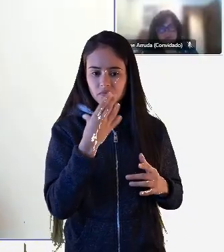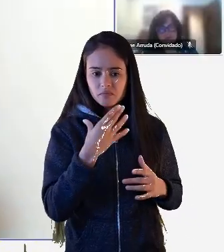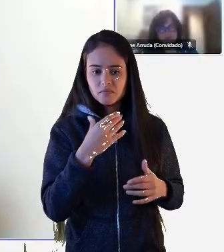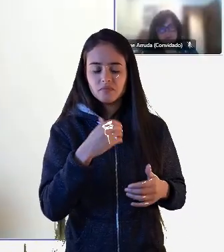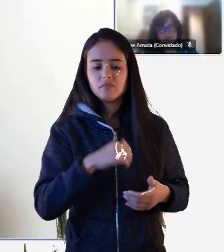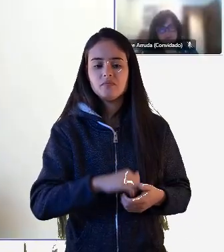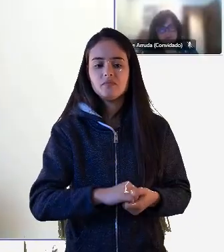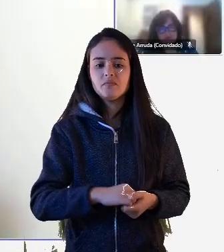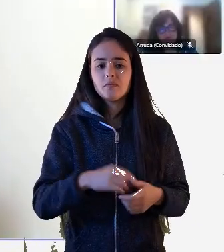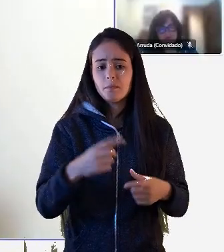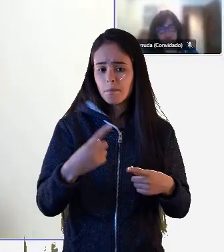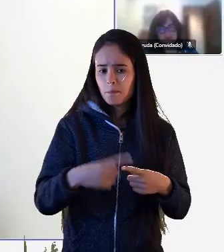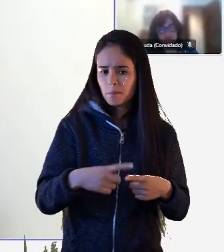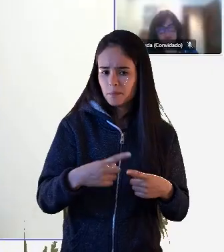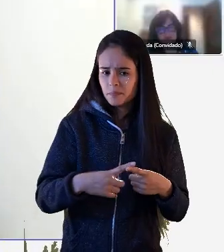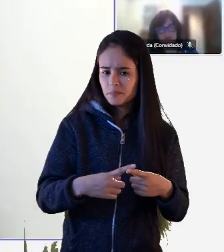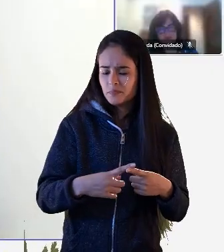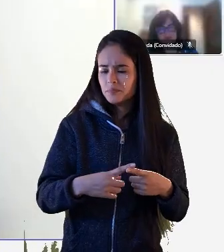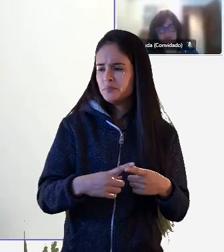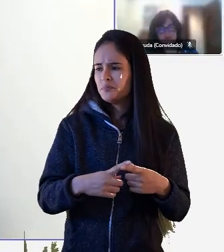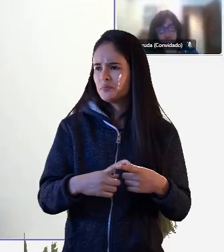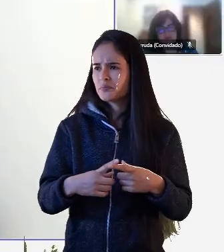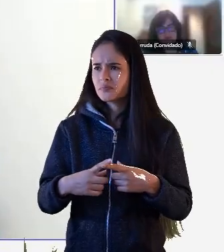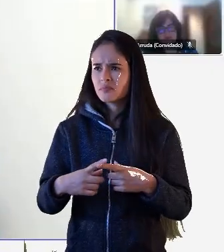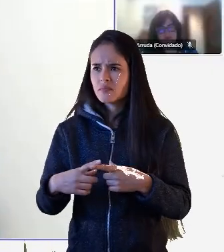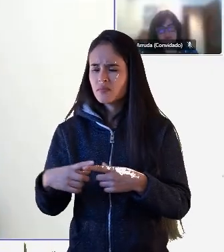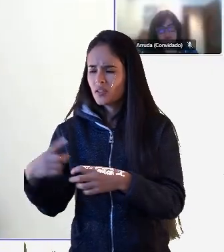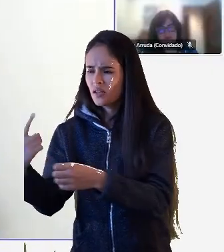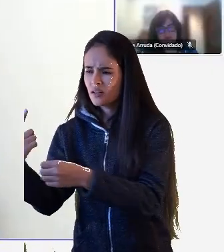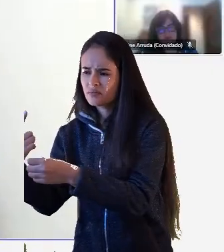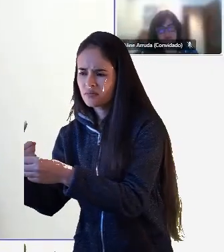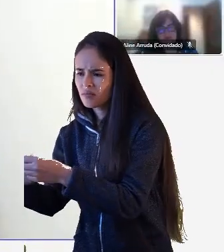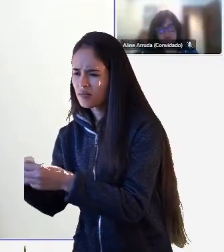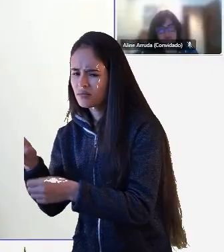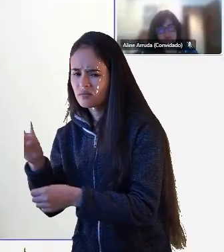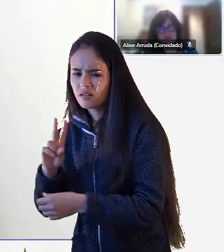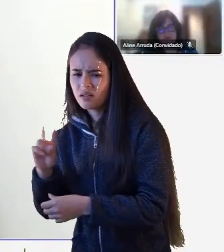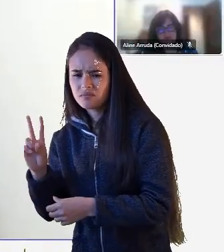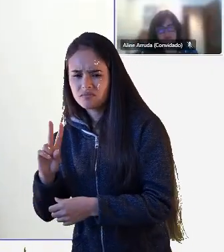Isso foi muito vivo na feira nesse ano, e eu acho que